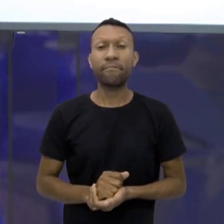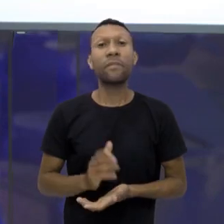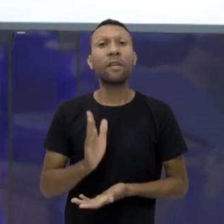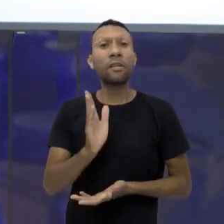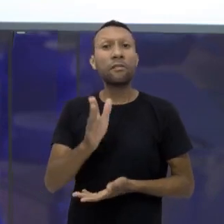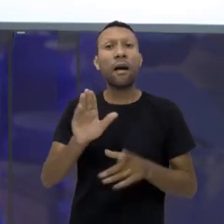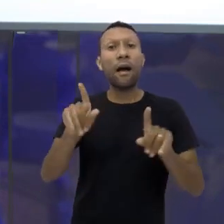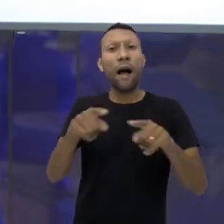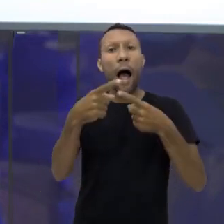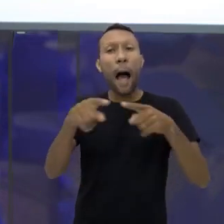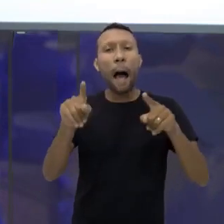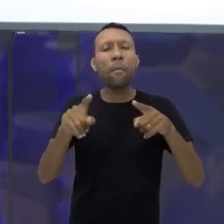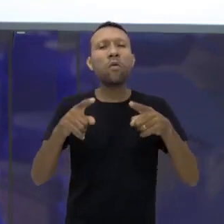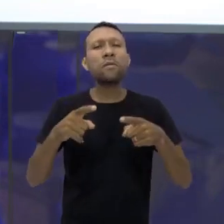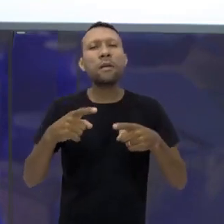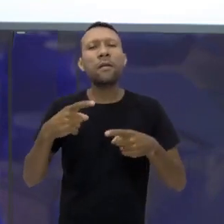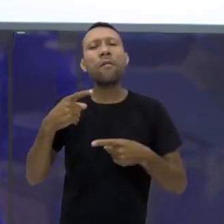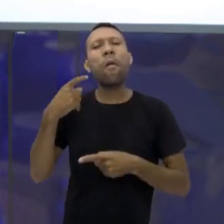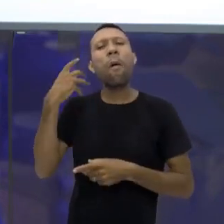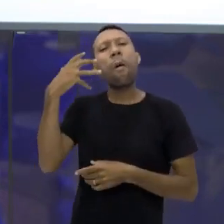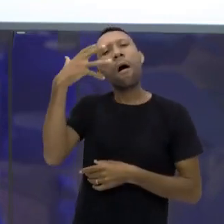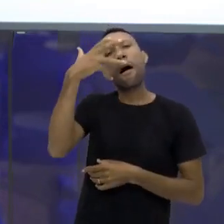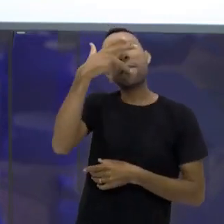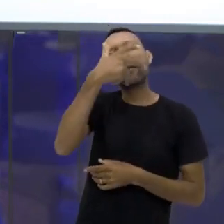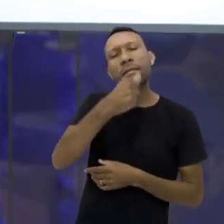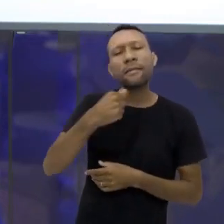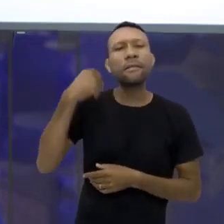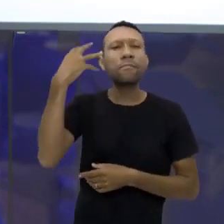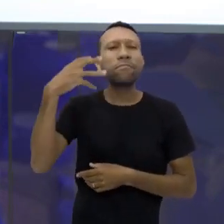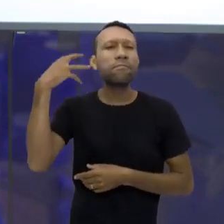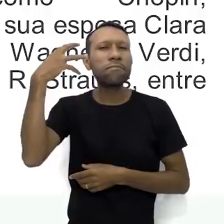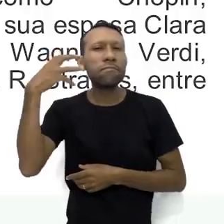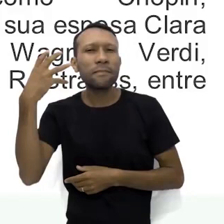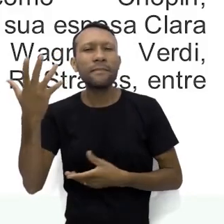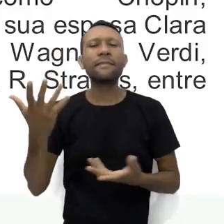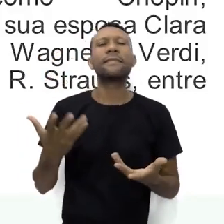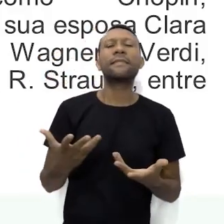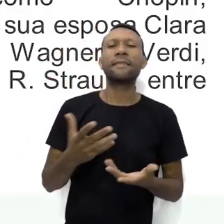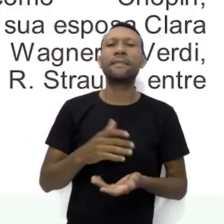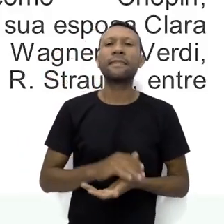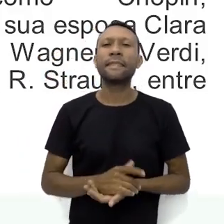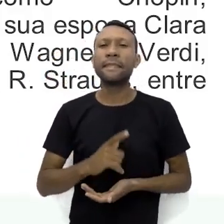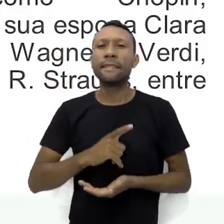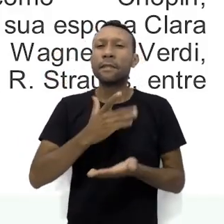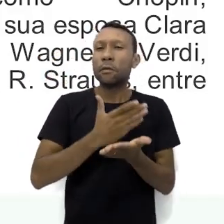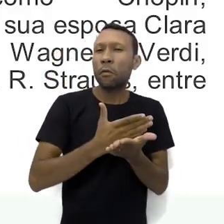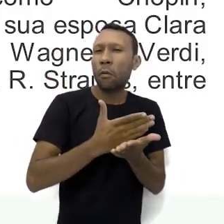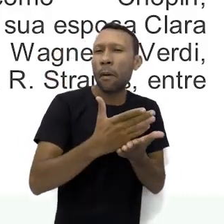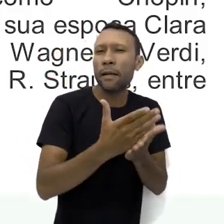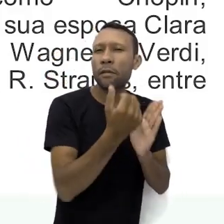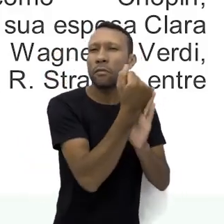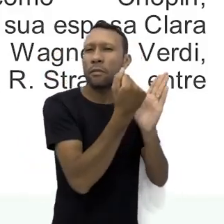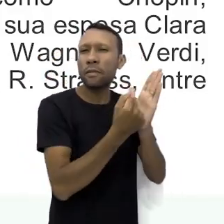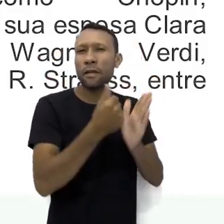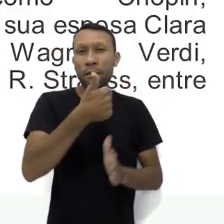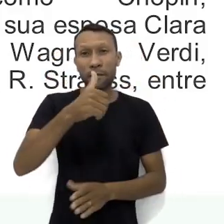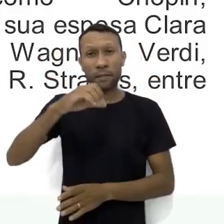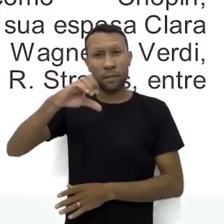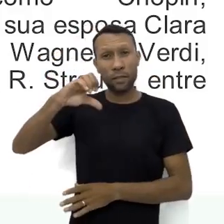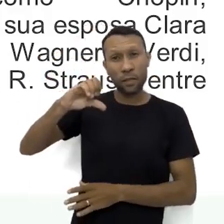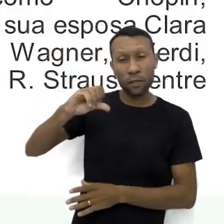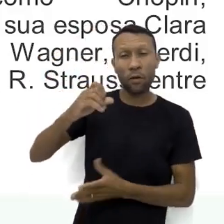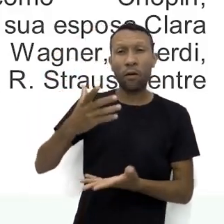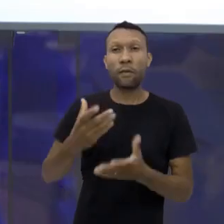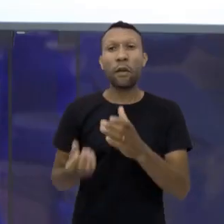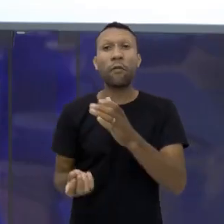Já a música no romantismo. Como é que acontece, né? A música tem início no século XIX, o movimento cultural que surgiu